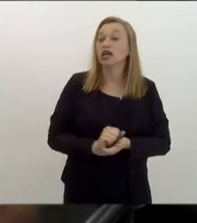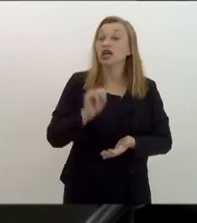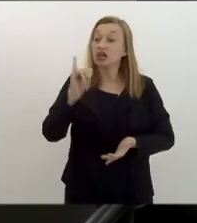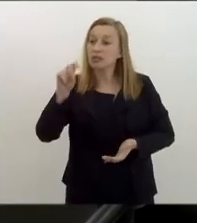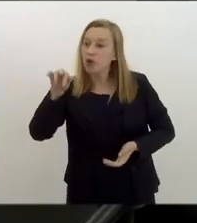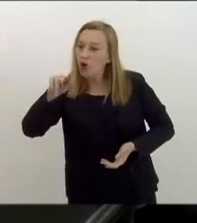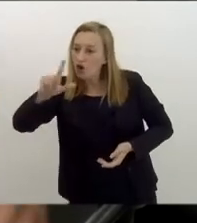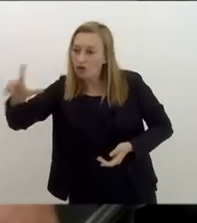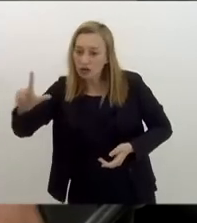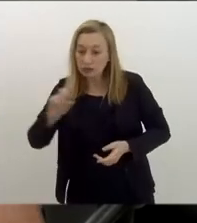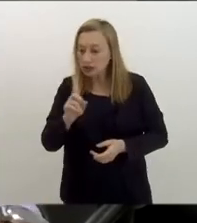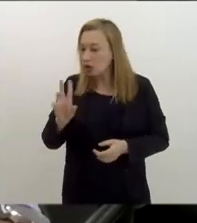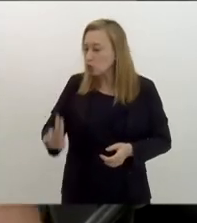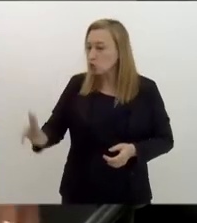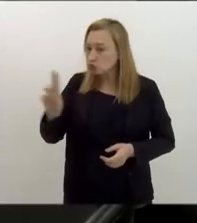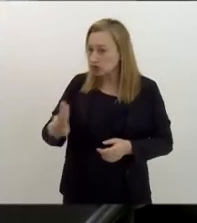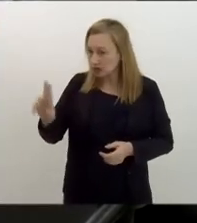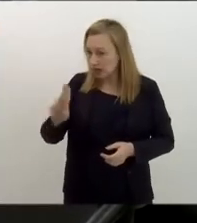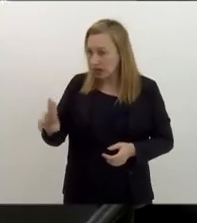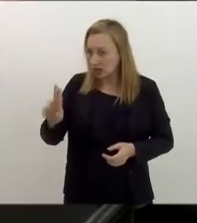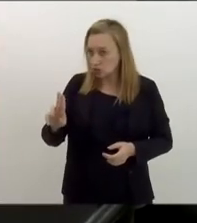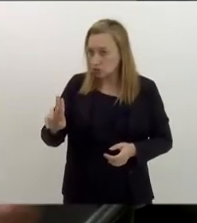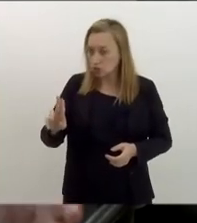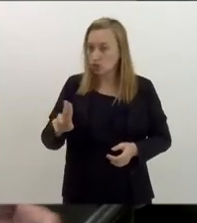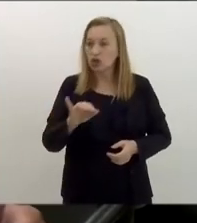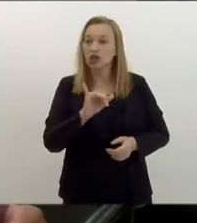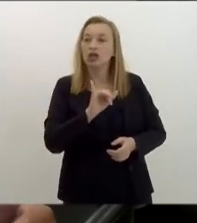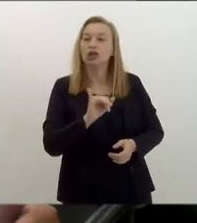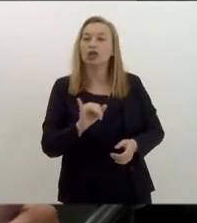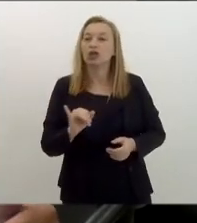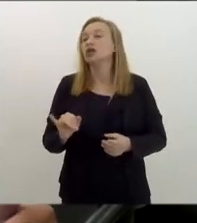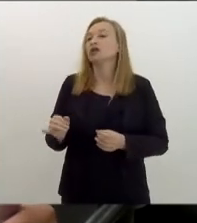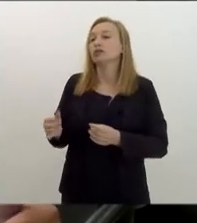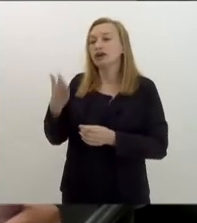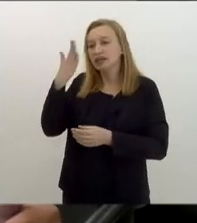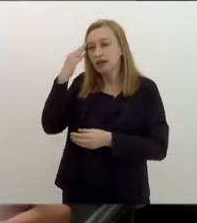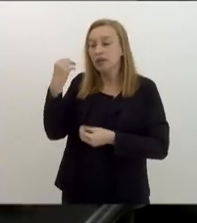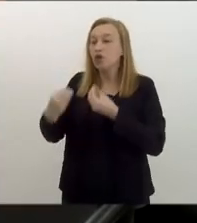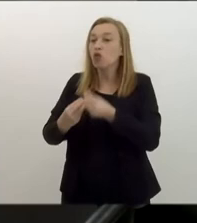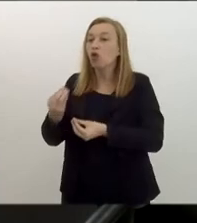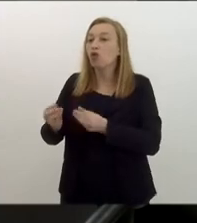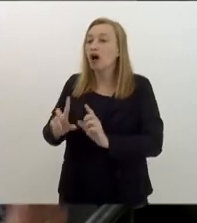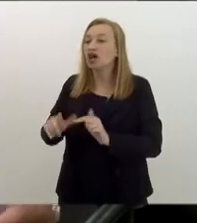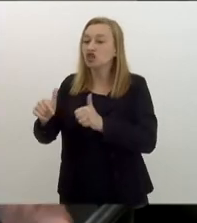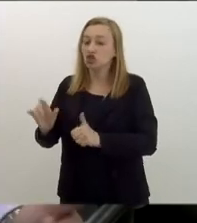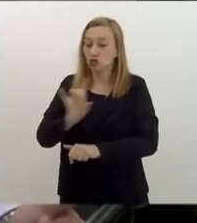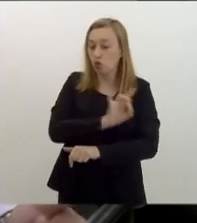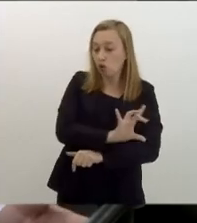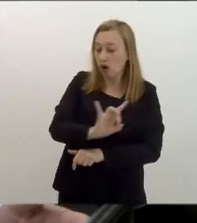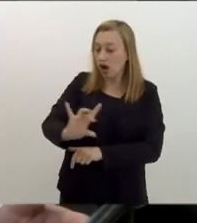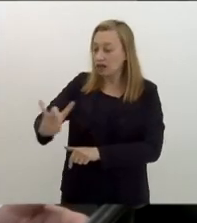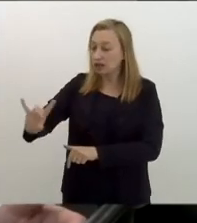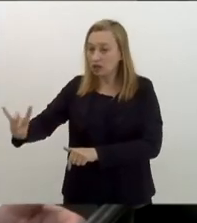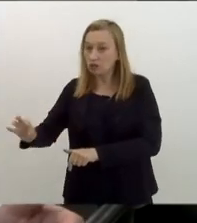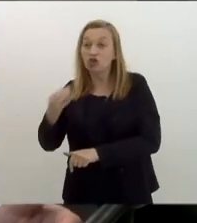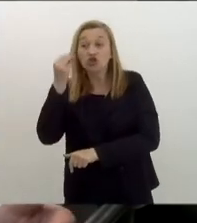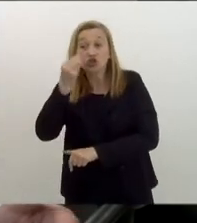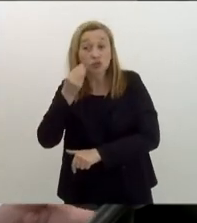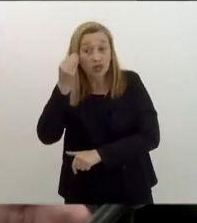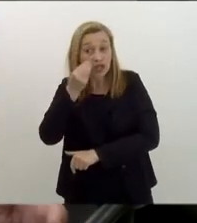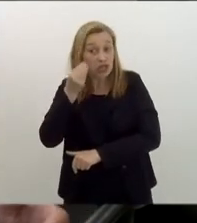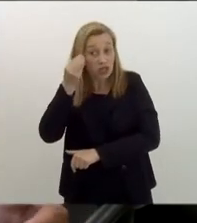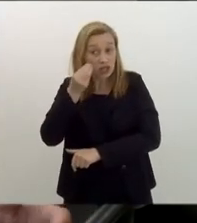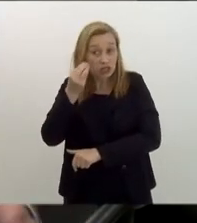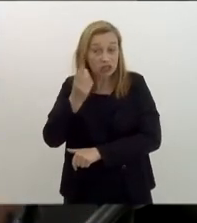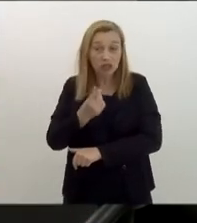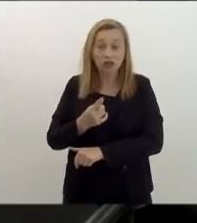que fossem apenas custo ou que tivessem destinação social e usando essa experiência